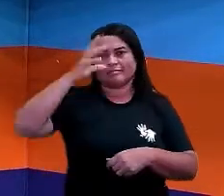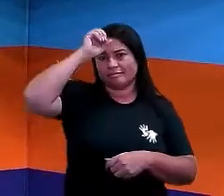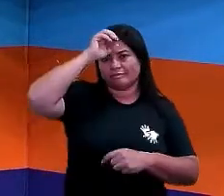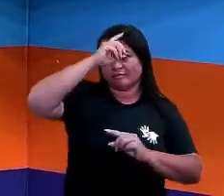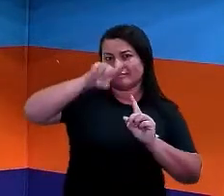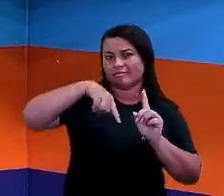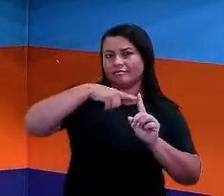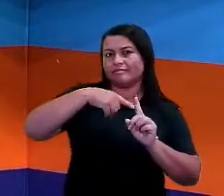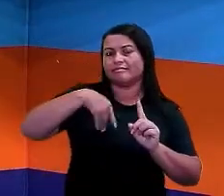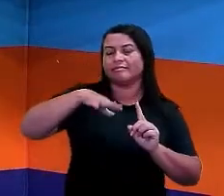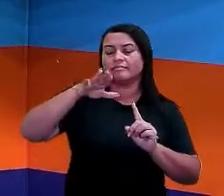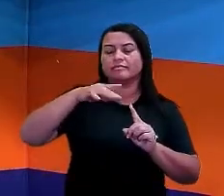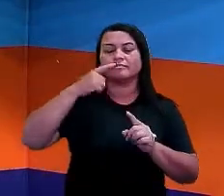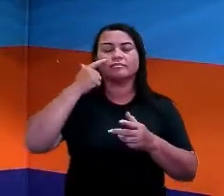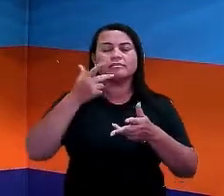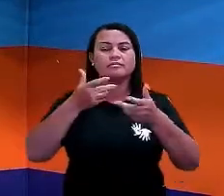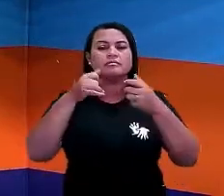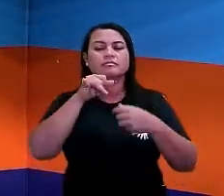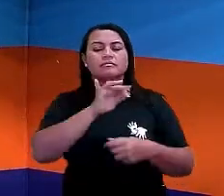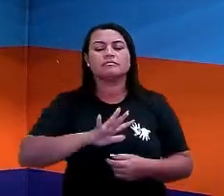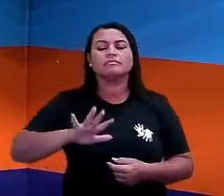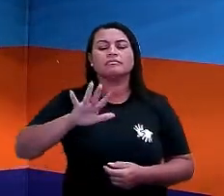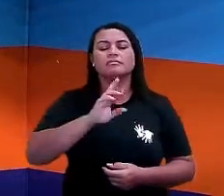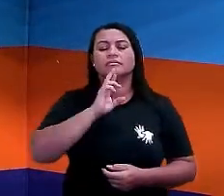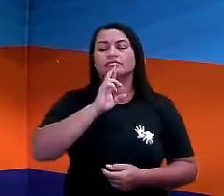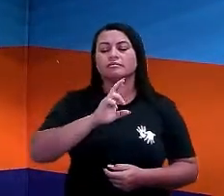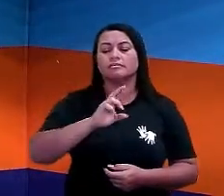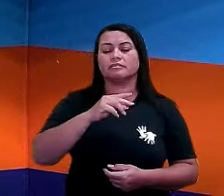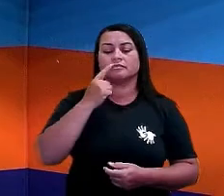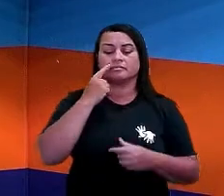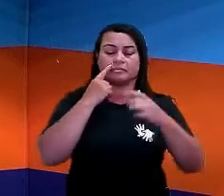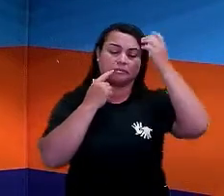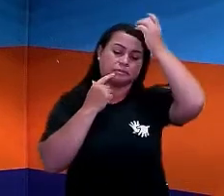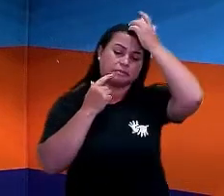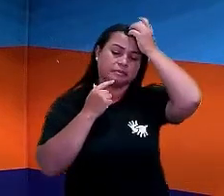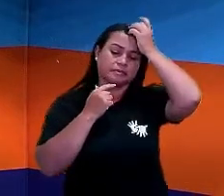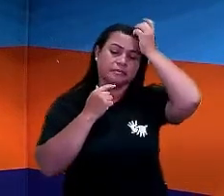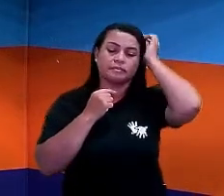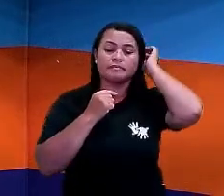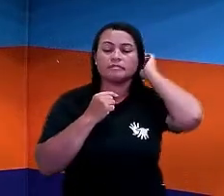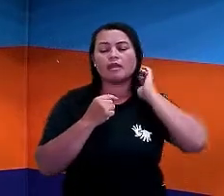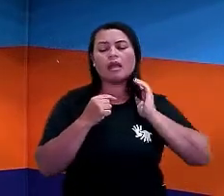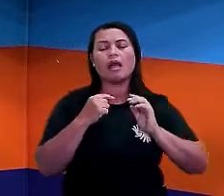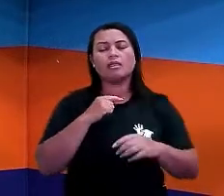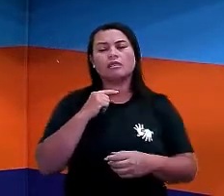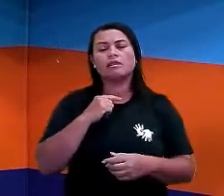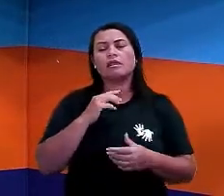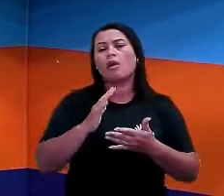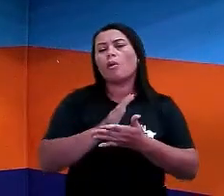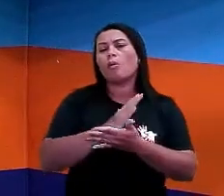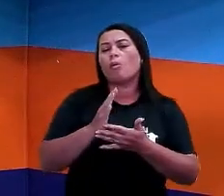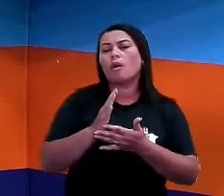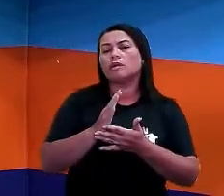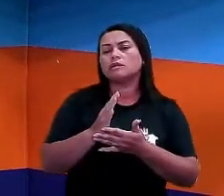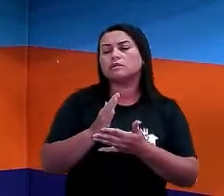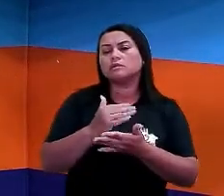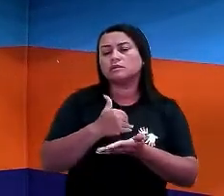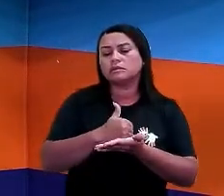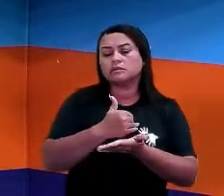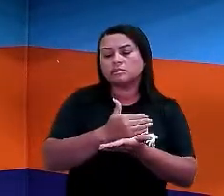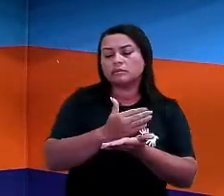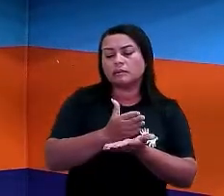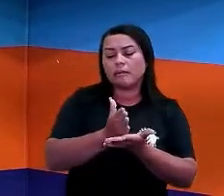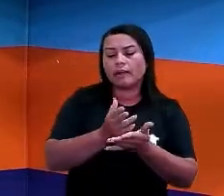melhor. Observe esta foto e responda. Então, preste atenção na foto, tá? Em quantas partes iguais a pizza